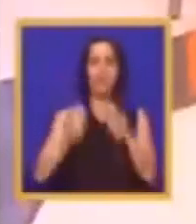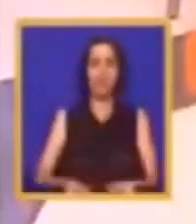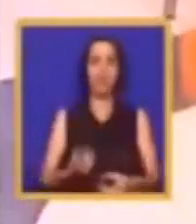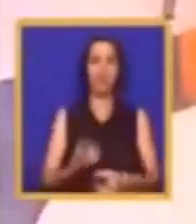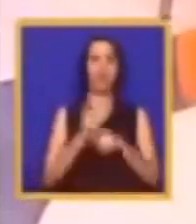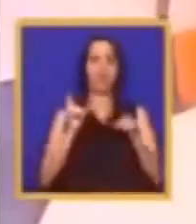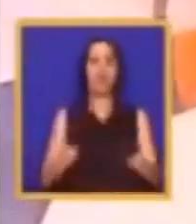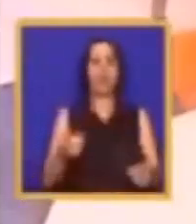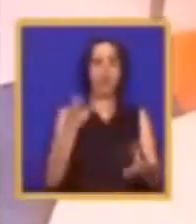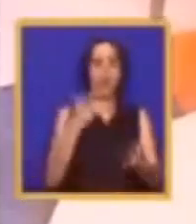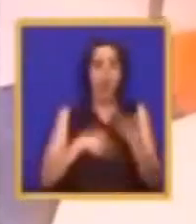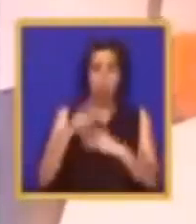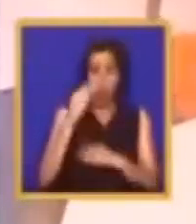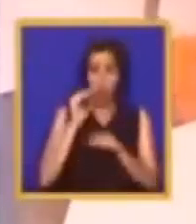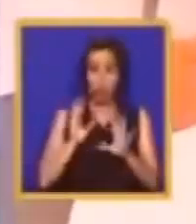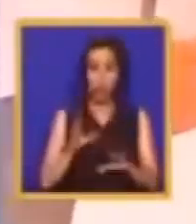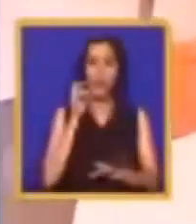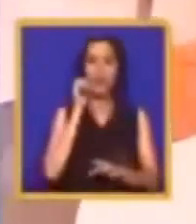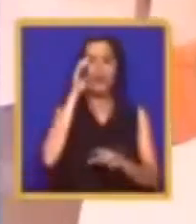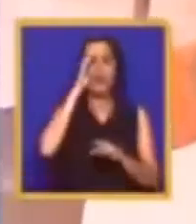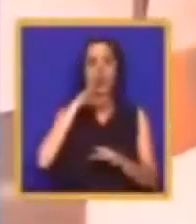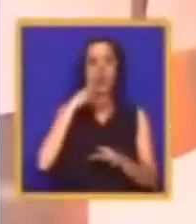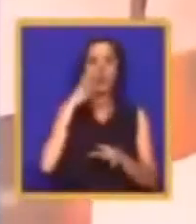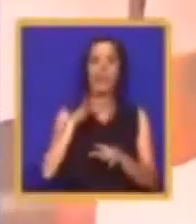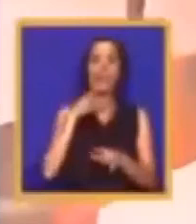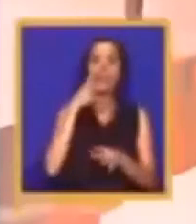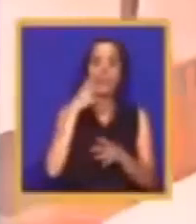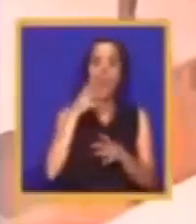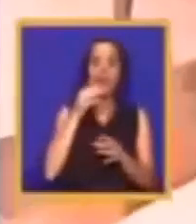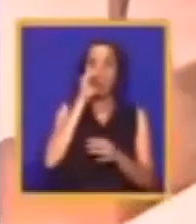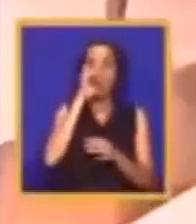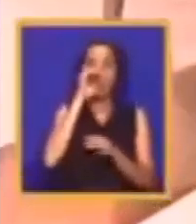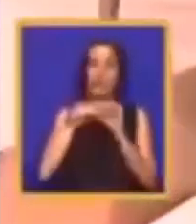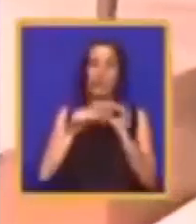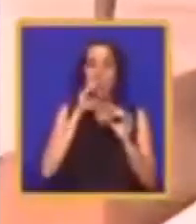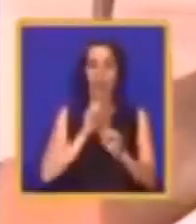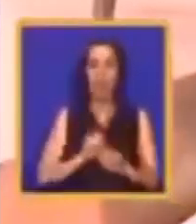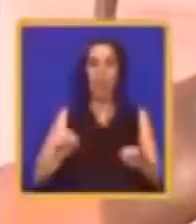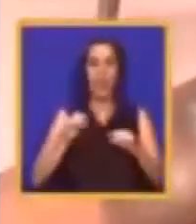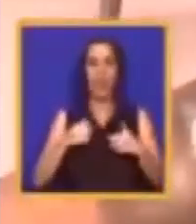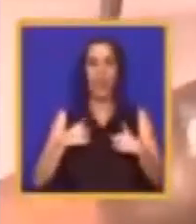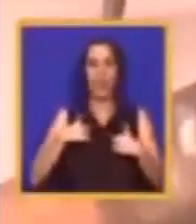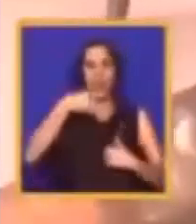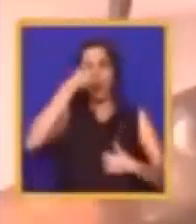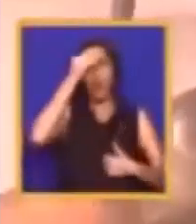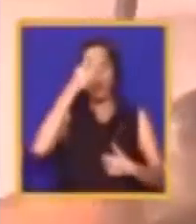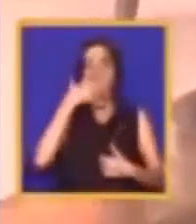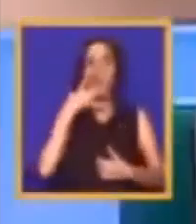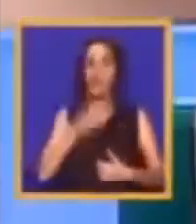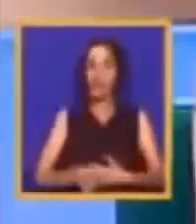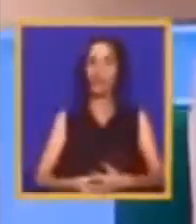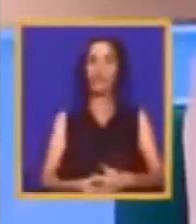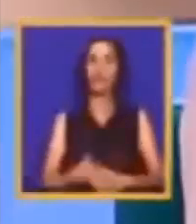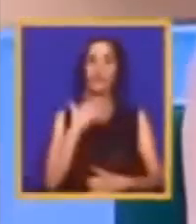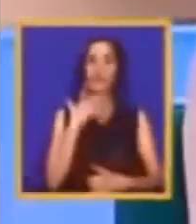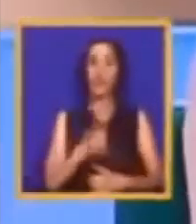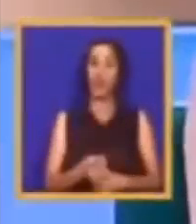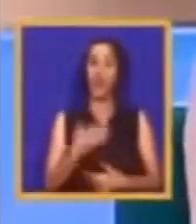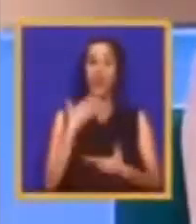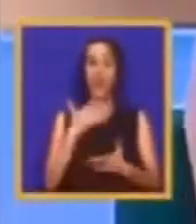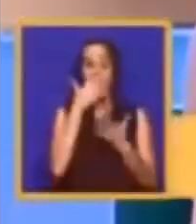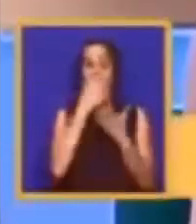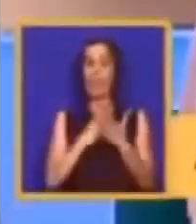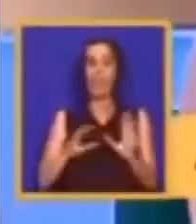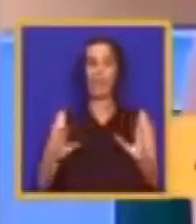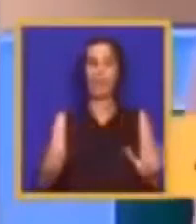boas, Exatamente. o senhor aprendeu. Exatamente. Mas quem é que lhe deu assim umas luzinhas? Ninguém. Fui aprendendo Tudo sozinho? sozinho. Não pedia